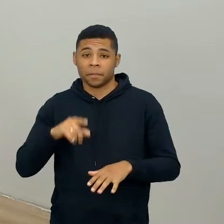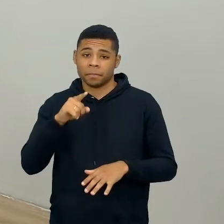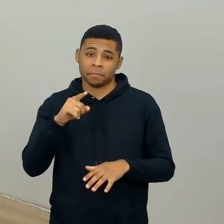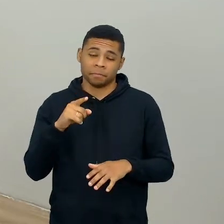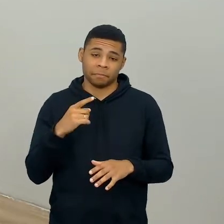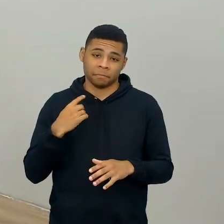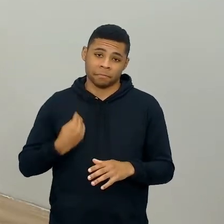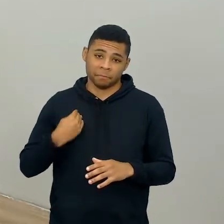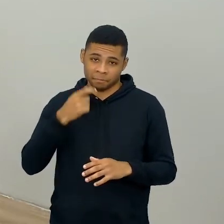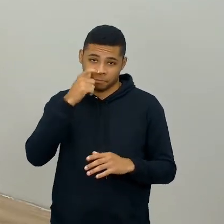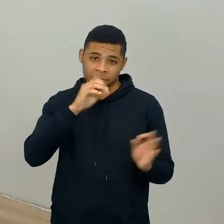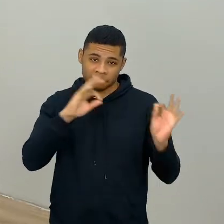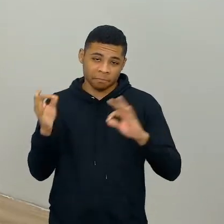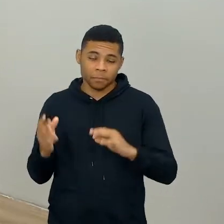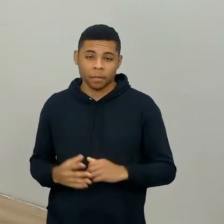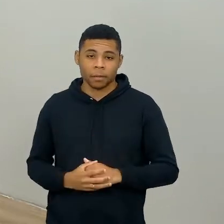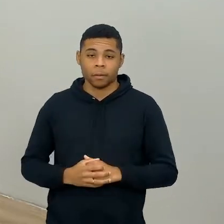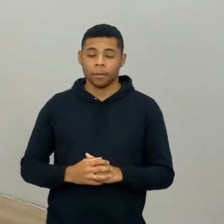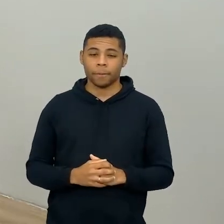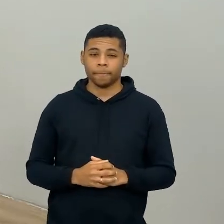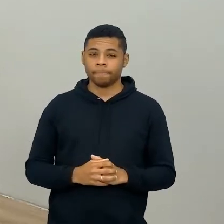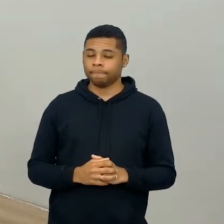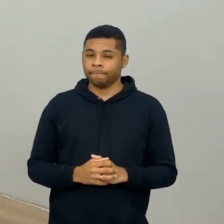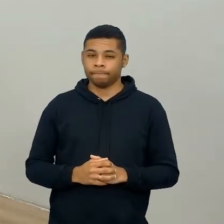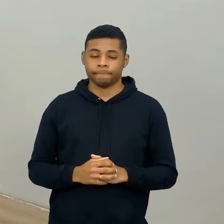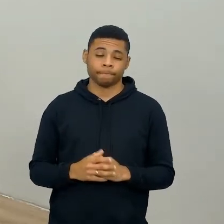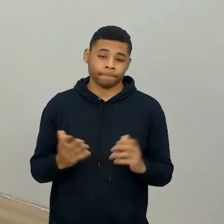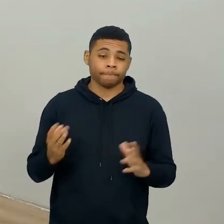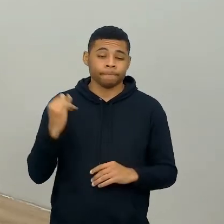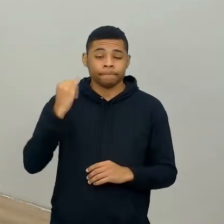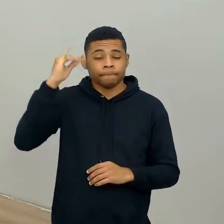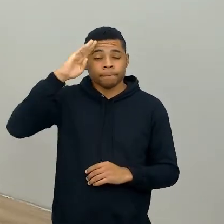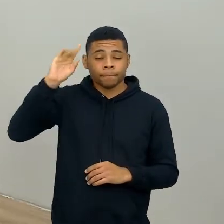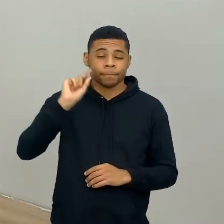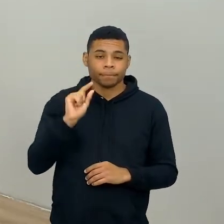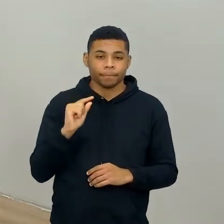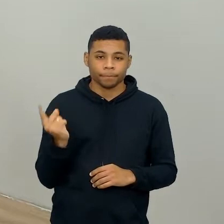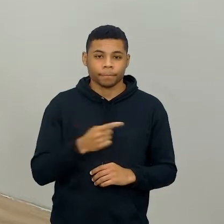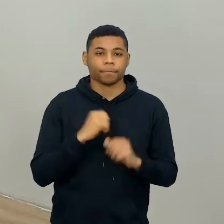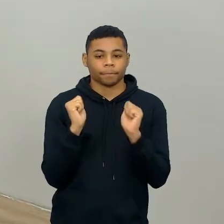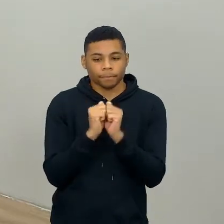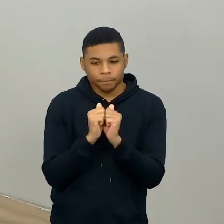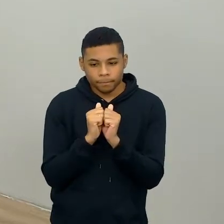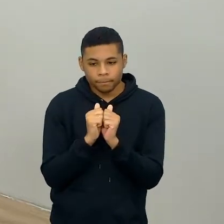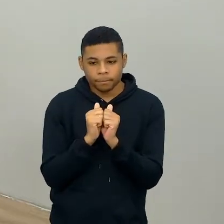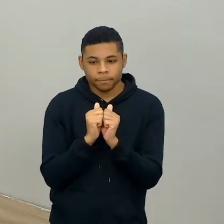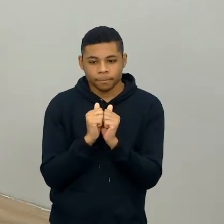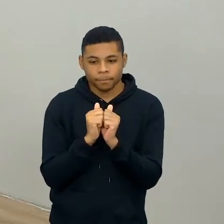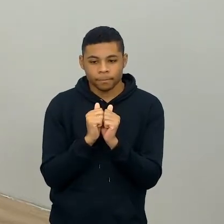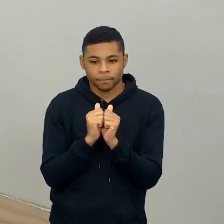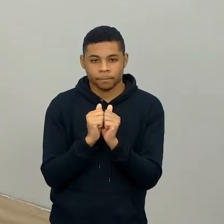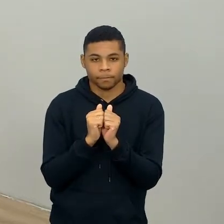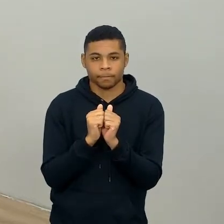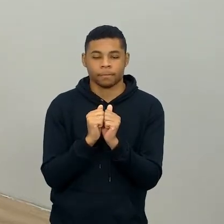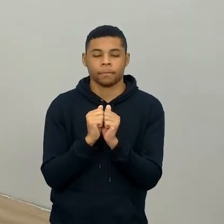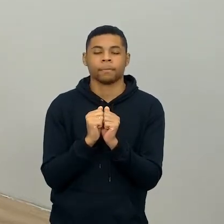gente está conectado. O que é realmente relevante é que nós estamos juntinhos aqui